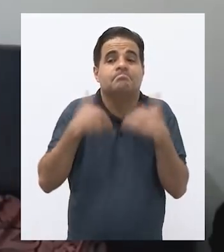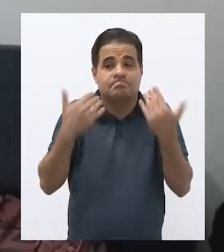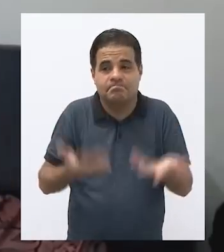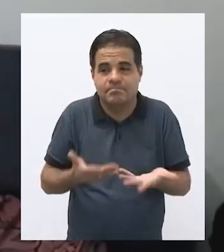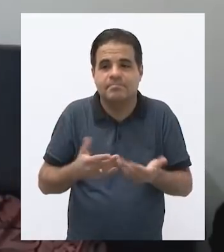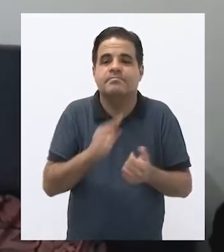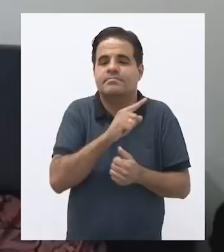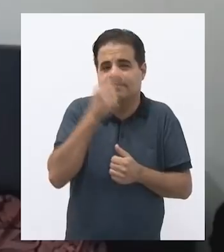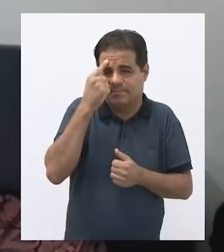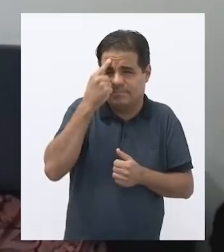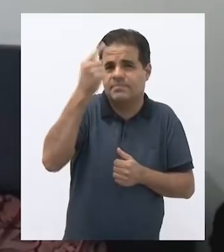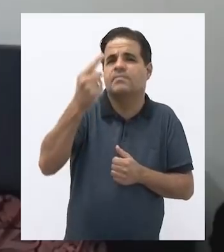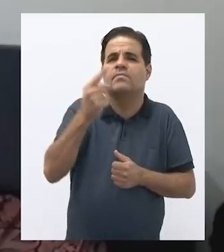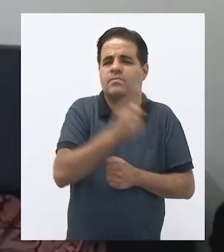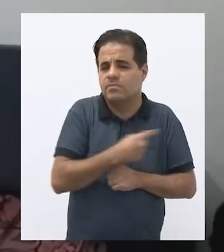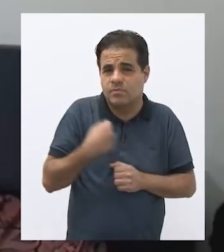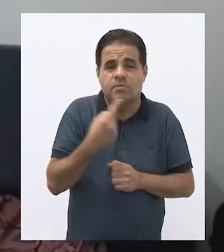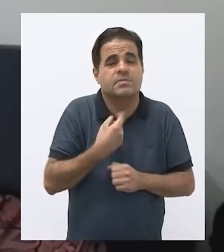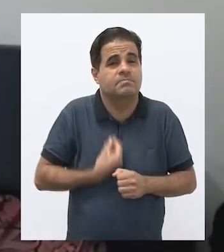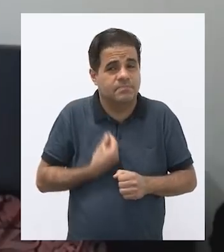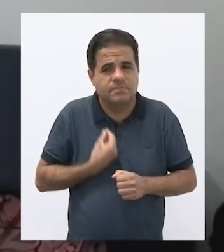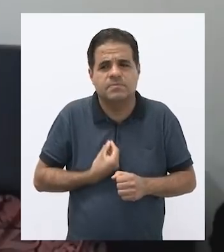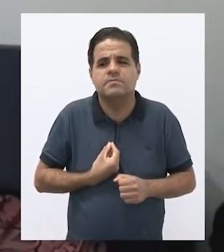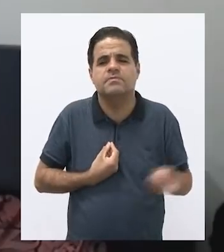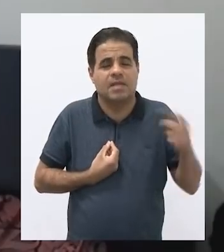ideia, o grau que a gente está aqui.